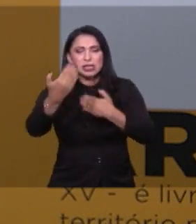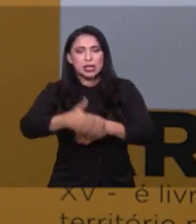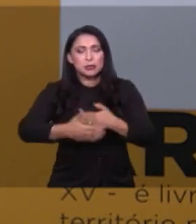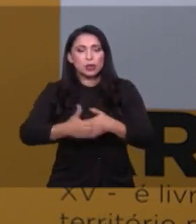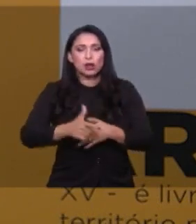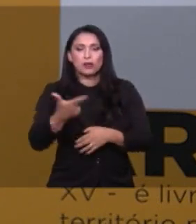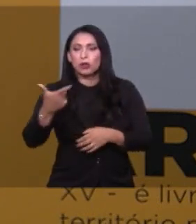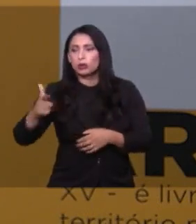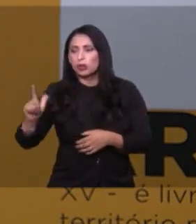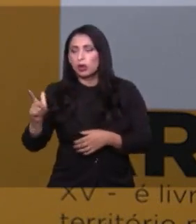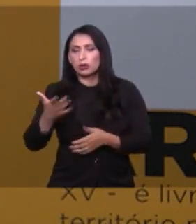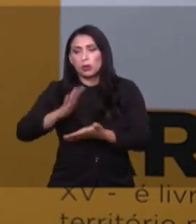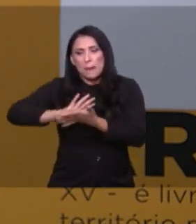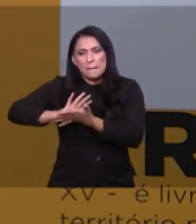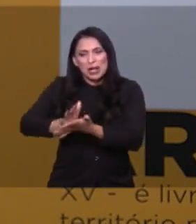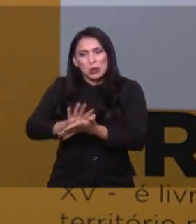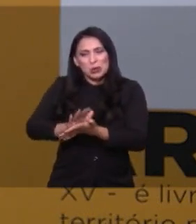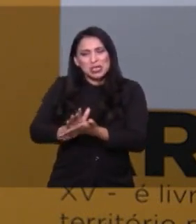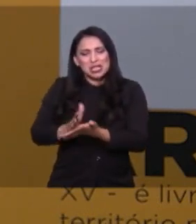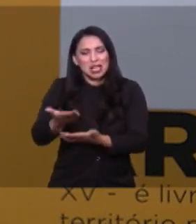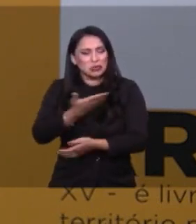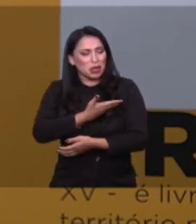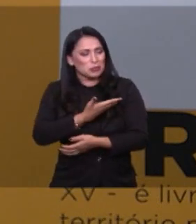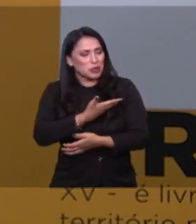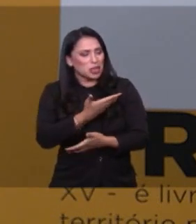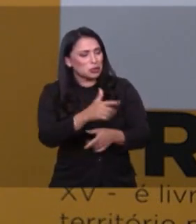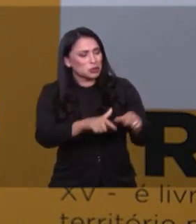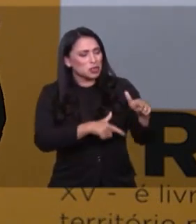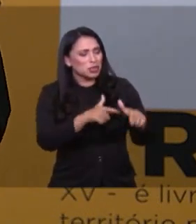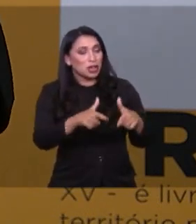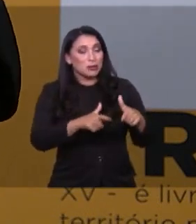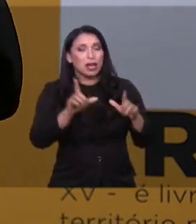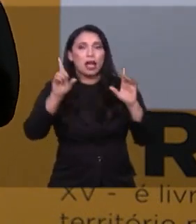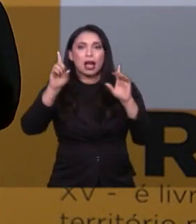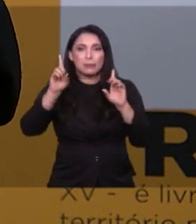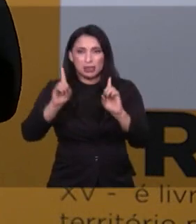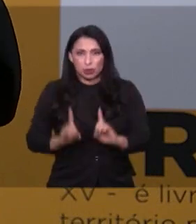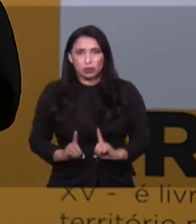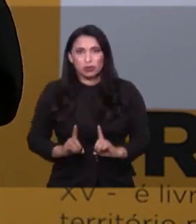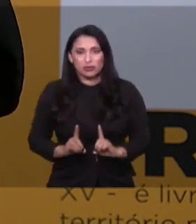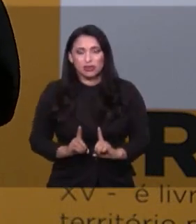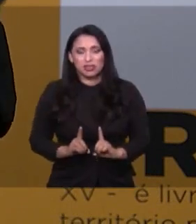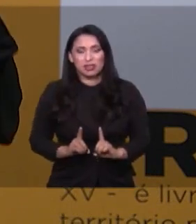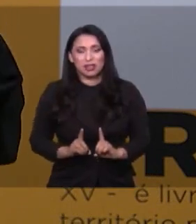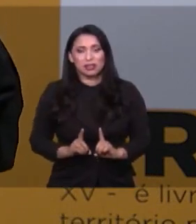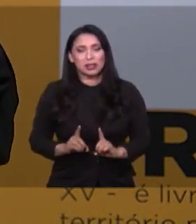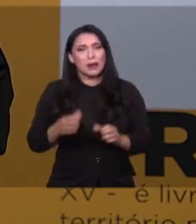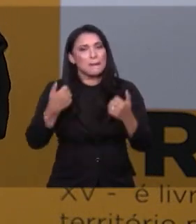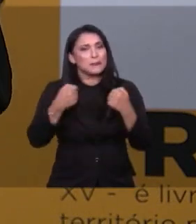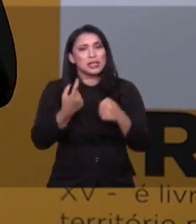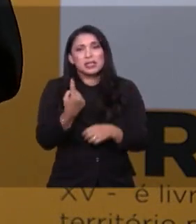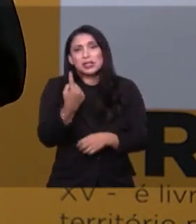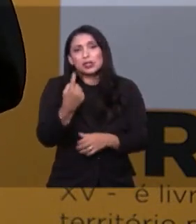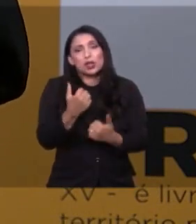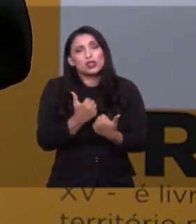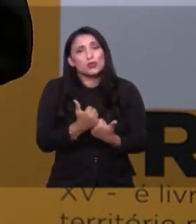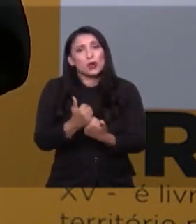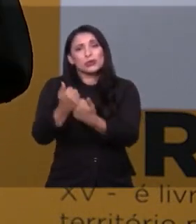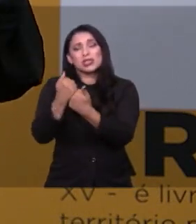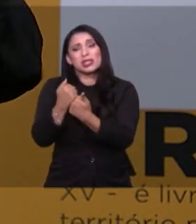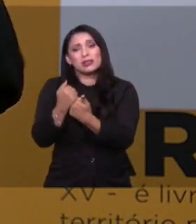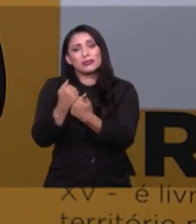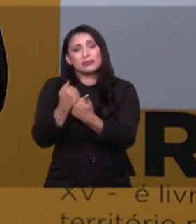também, entendeu? É preconceito. Ou seja, a pessoa com deficiência só precisa um auxílio para